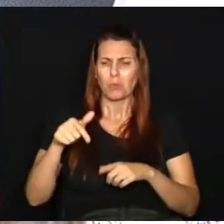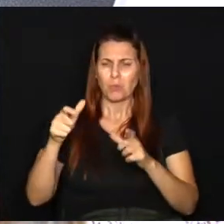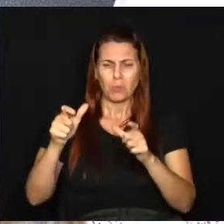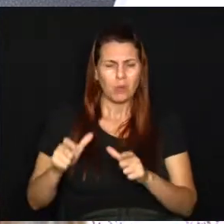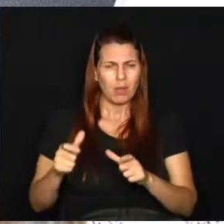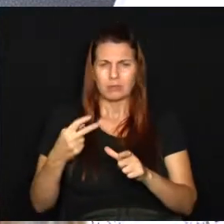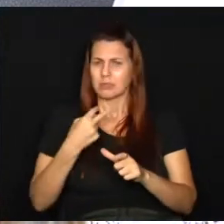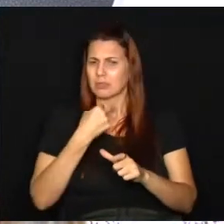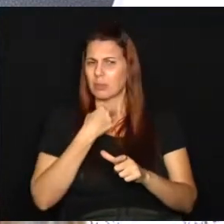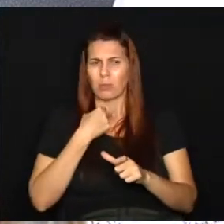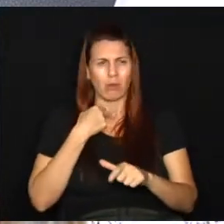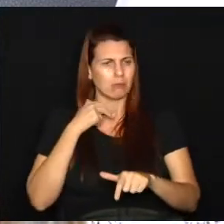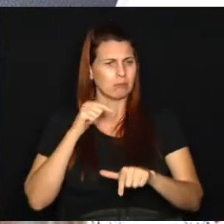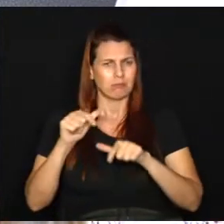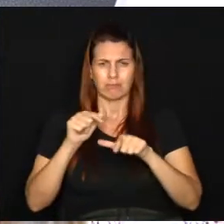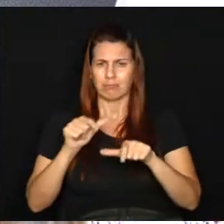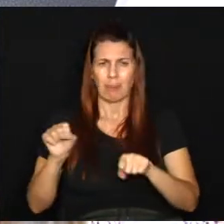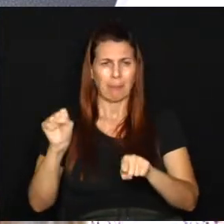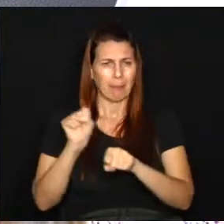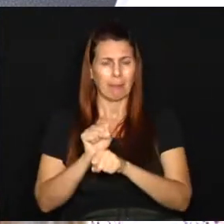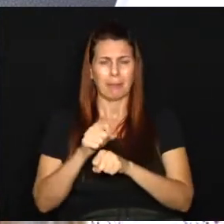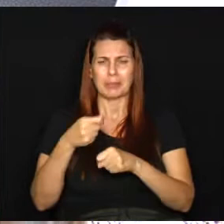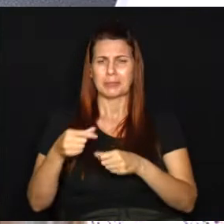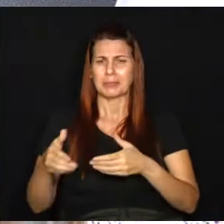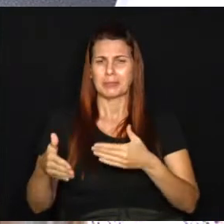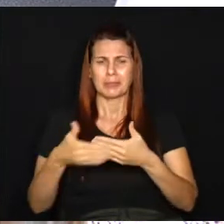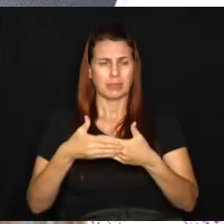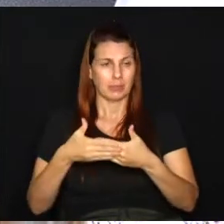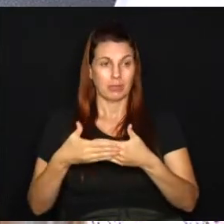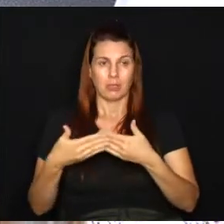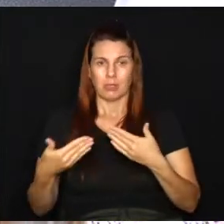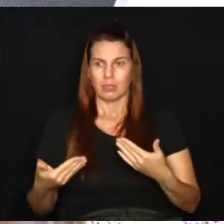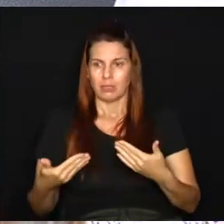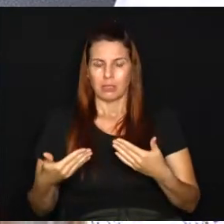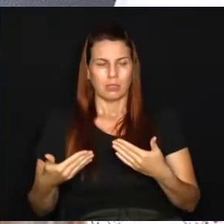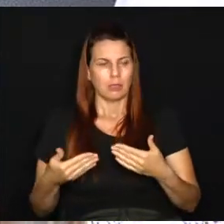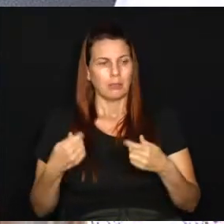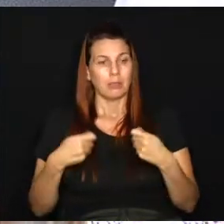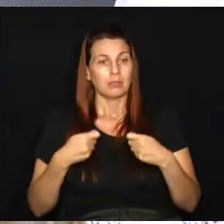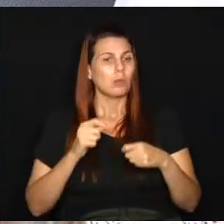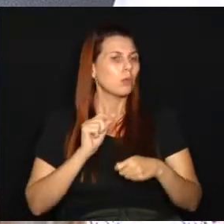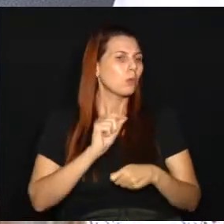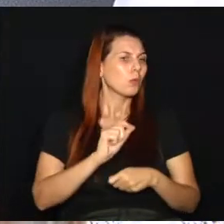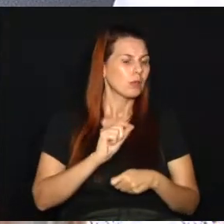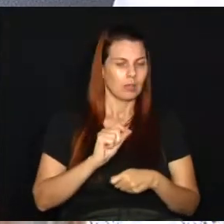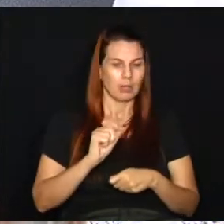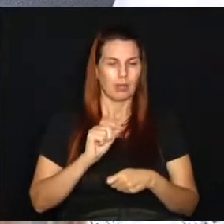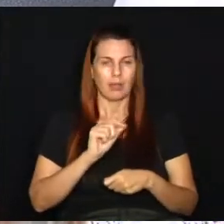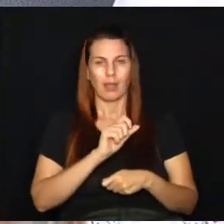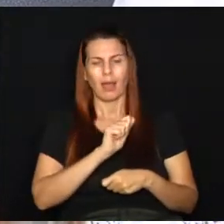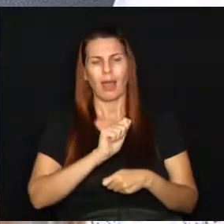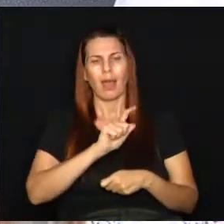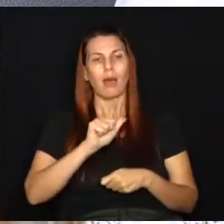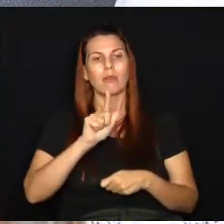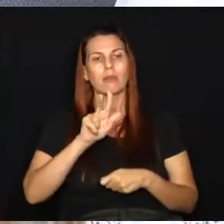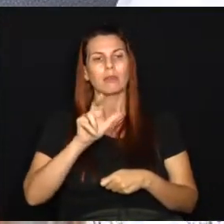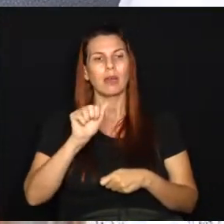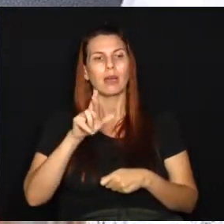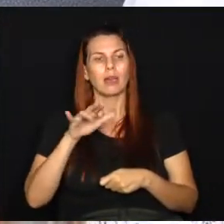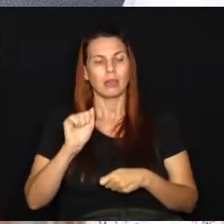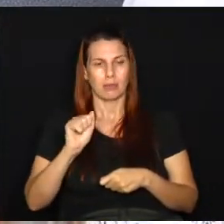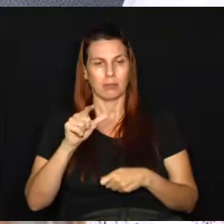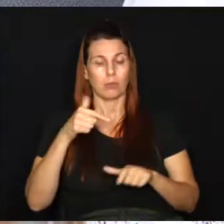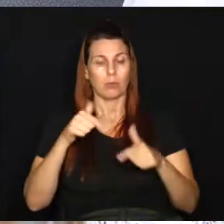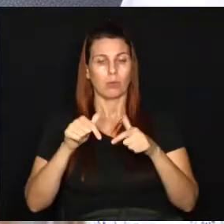continue funcionando. Um dos argumentos é que precisa-se de alvará de funcionamento para os espaços lá onde